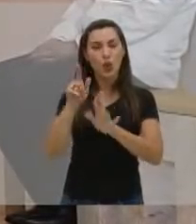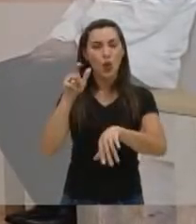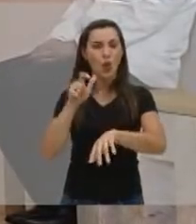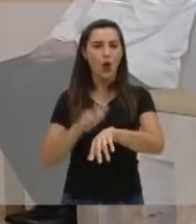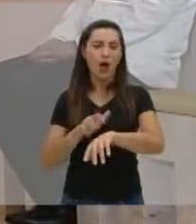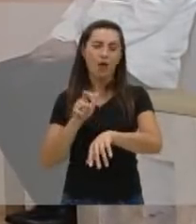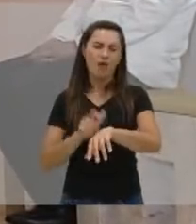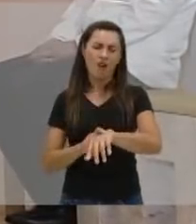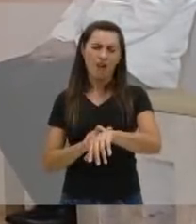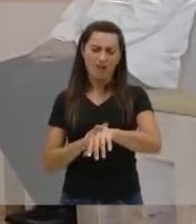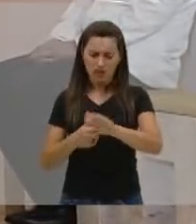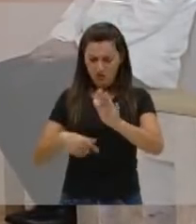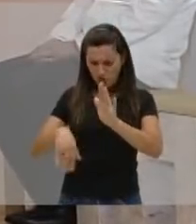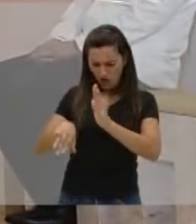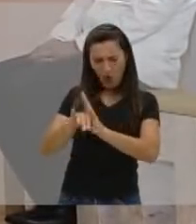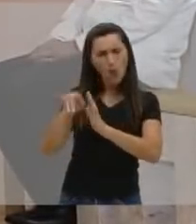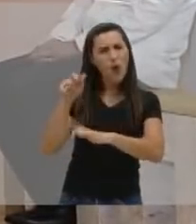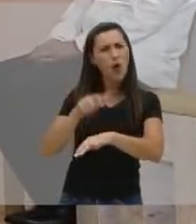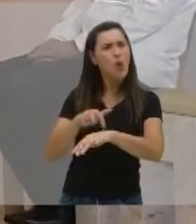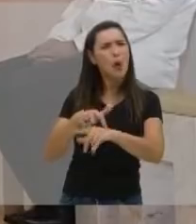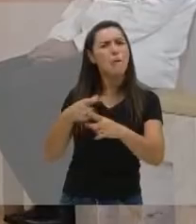Esse chegou a hora para João,